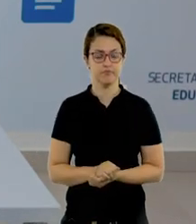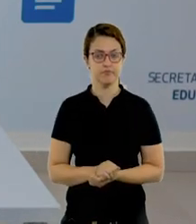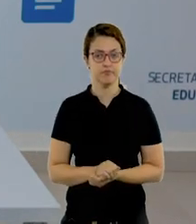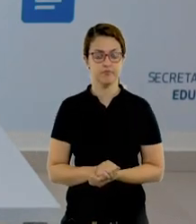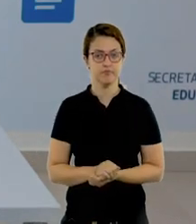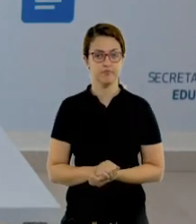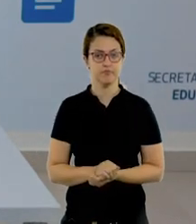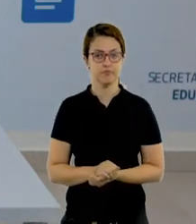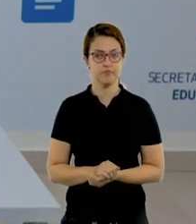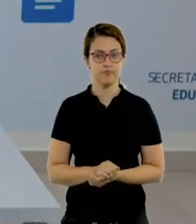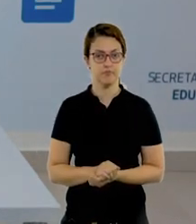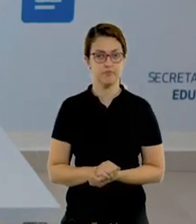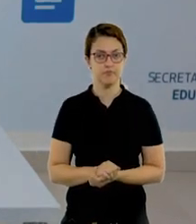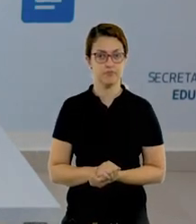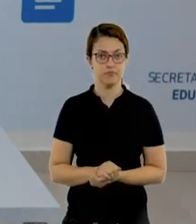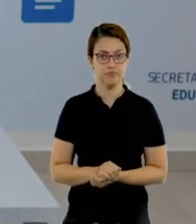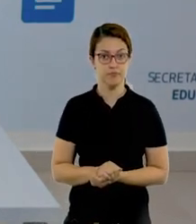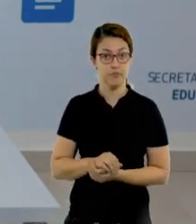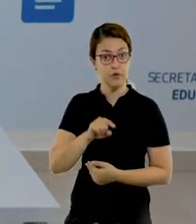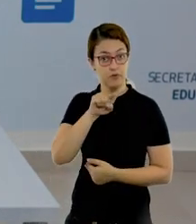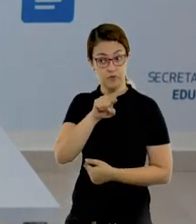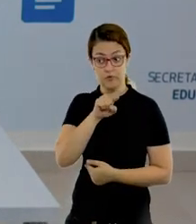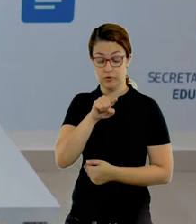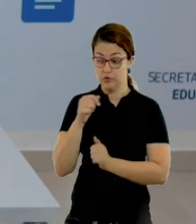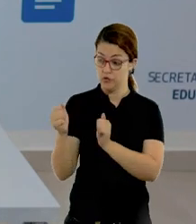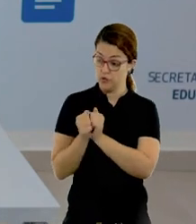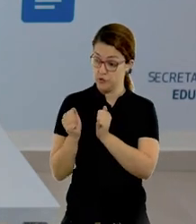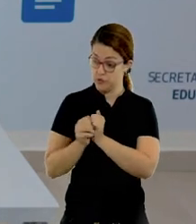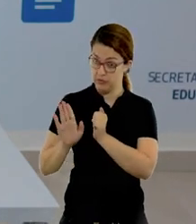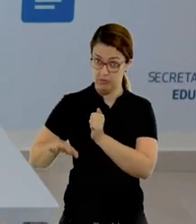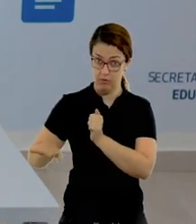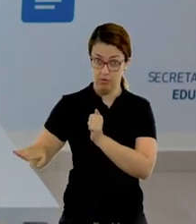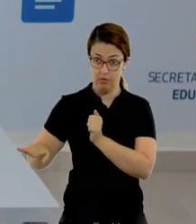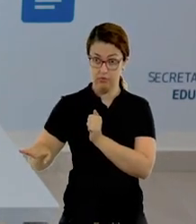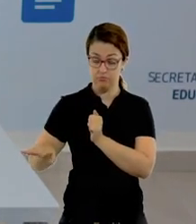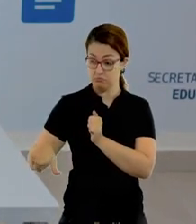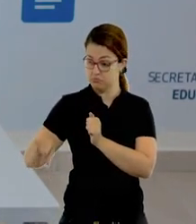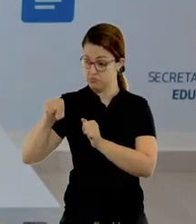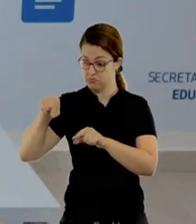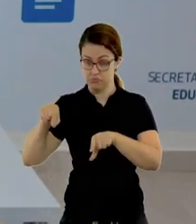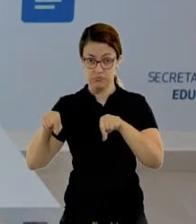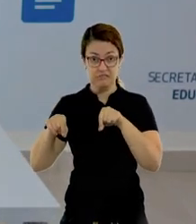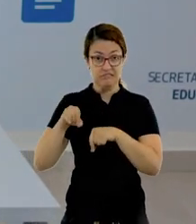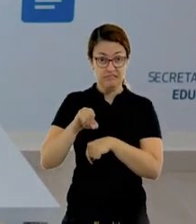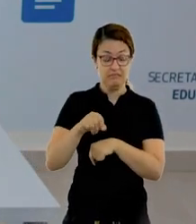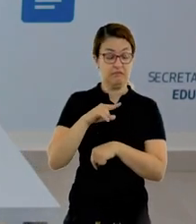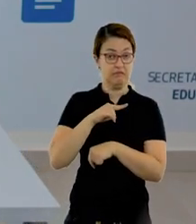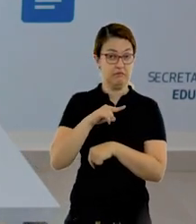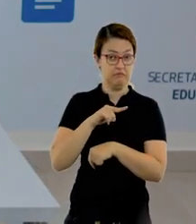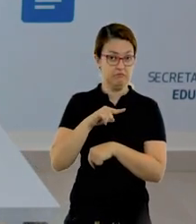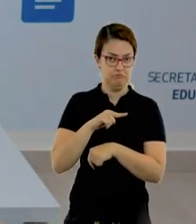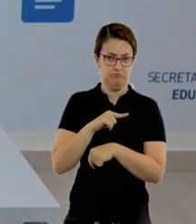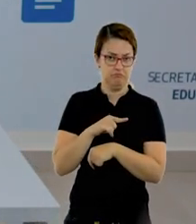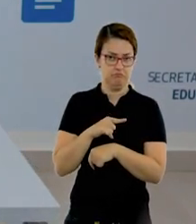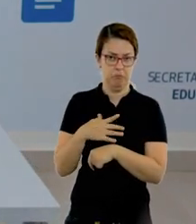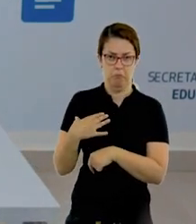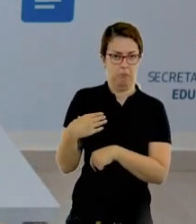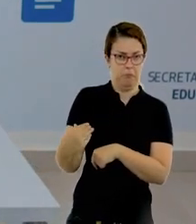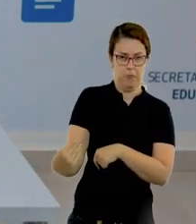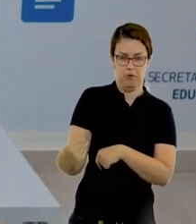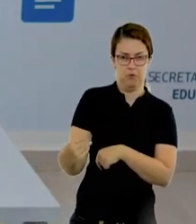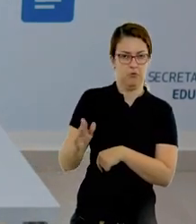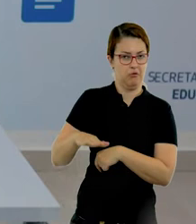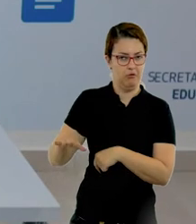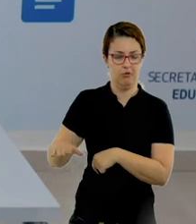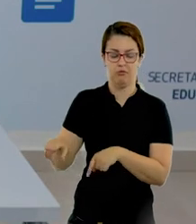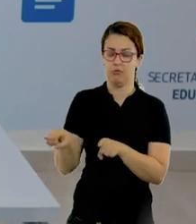e você e a sua criança, cada um vai escolher um. Se você tiver mais de uma criança em casa, então você faz mais